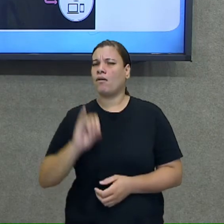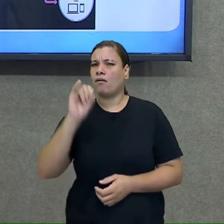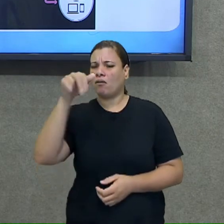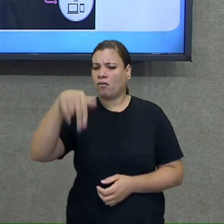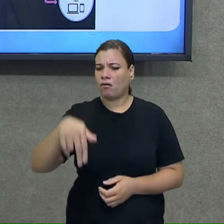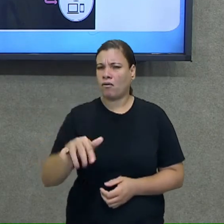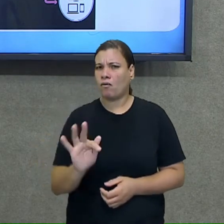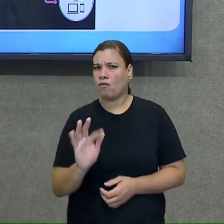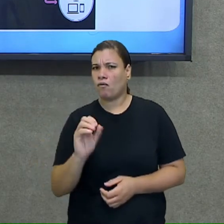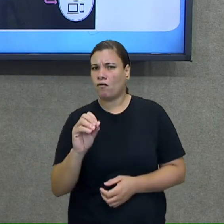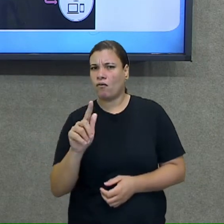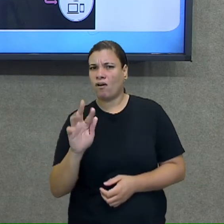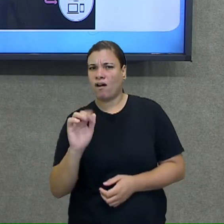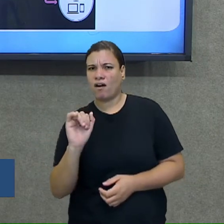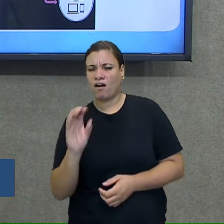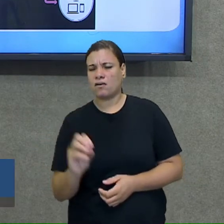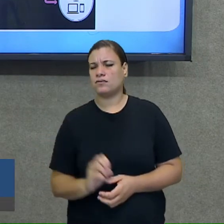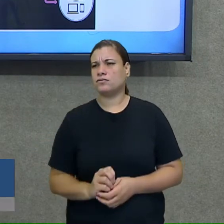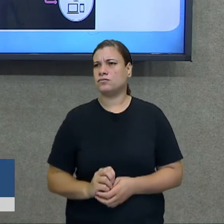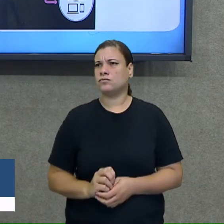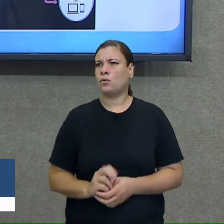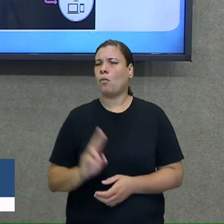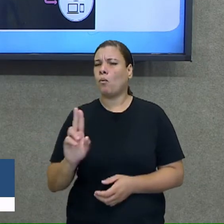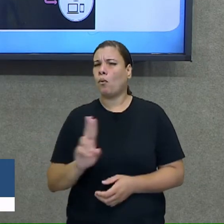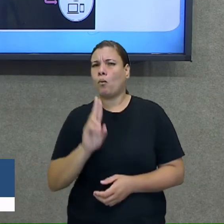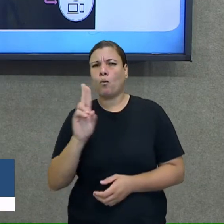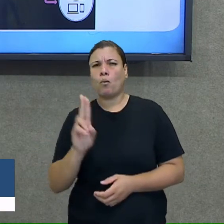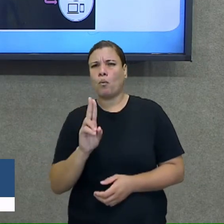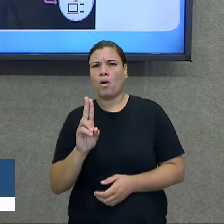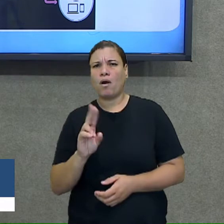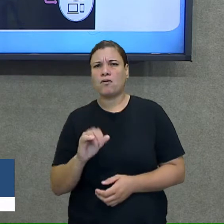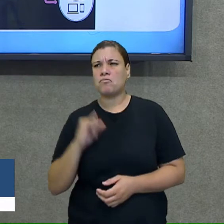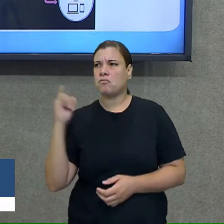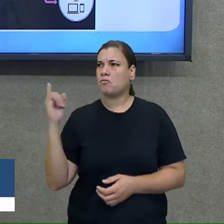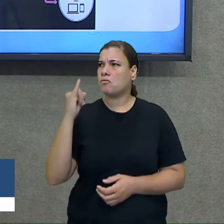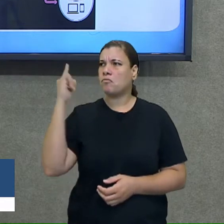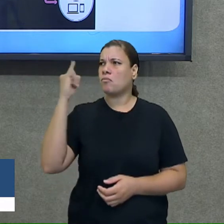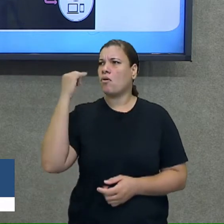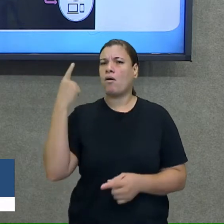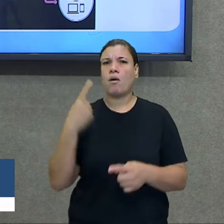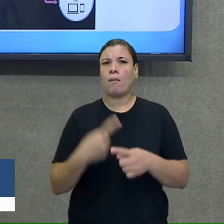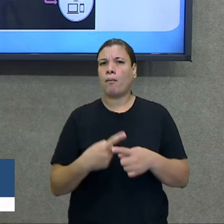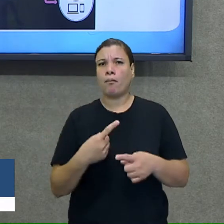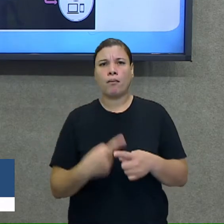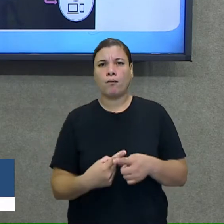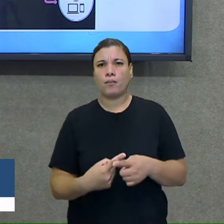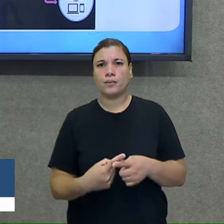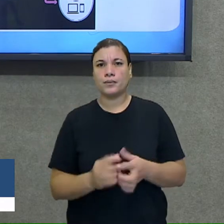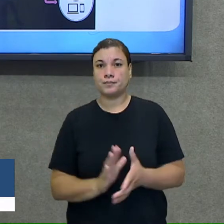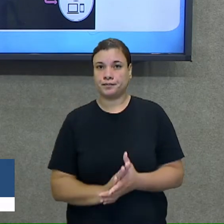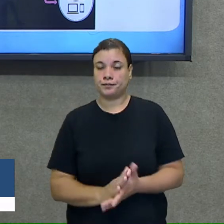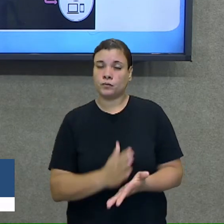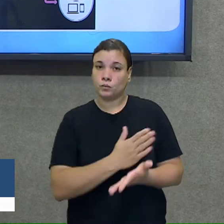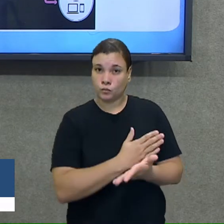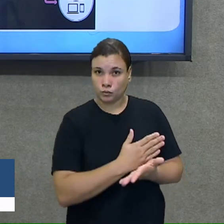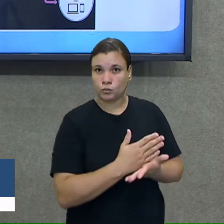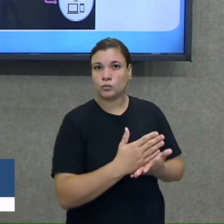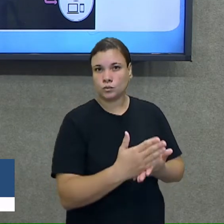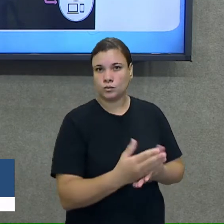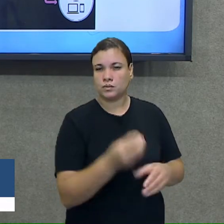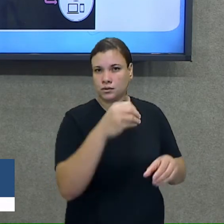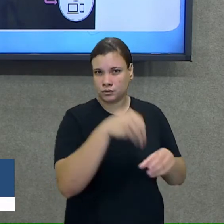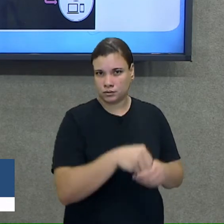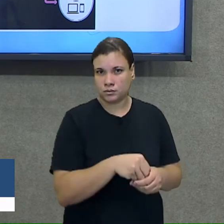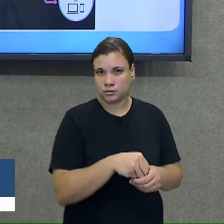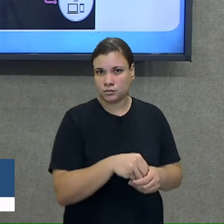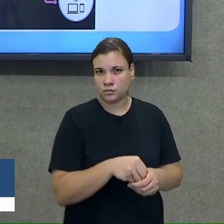variados setores, desde o meio acadêmico, que são apresentações de trabalhos científicos, por exemplo, até